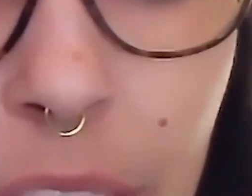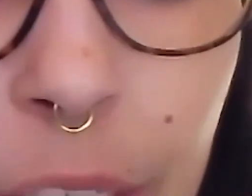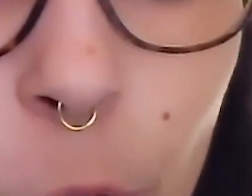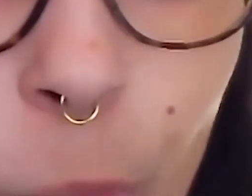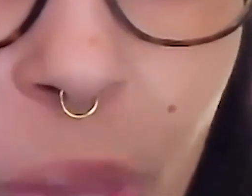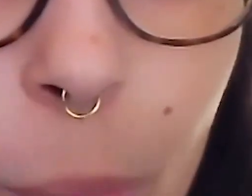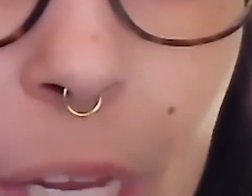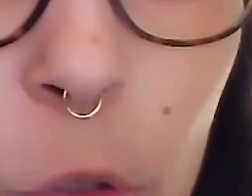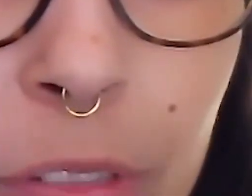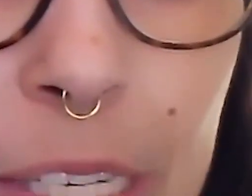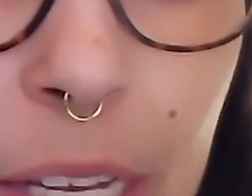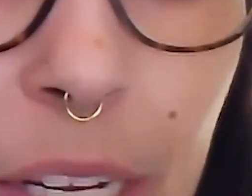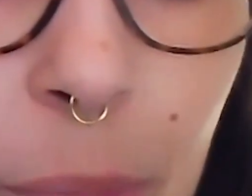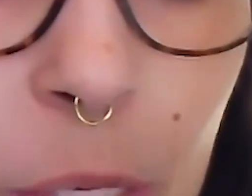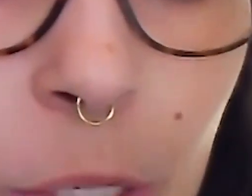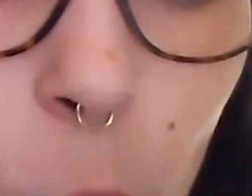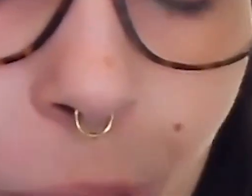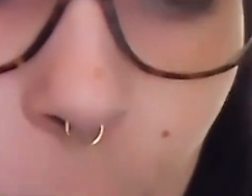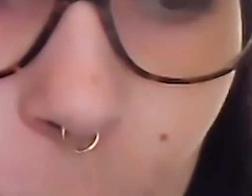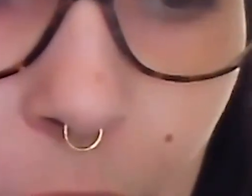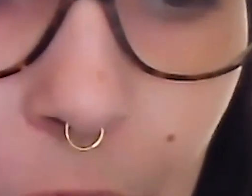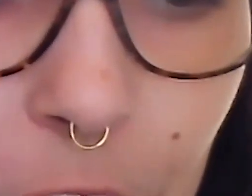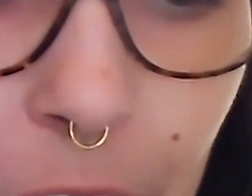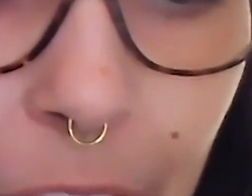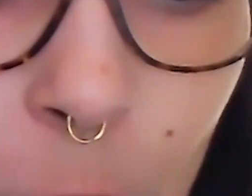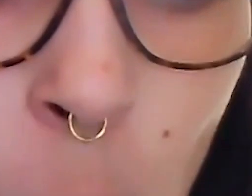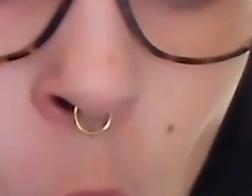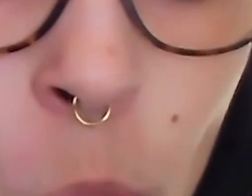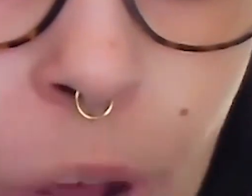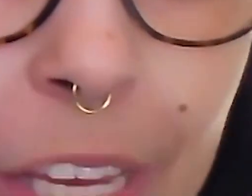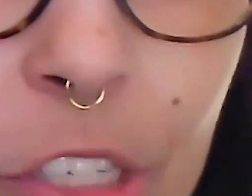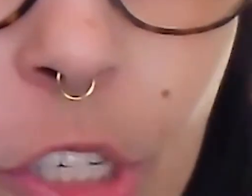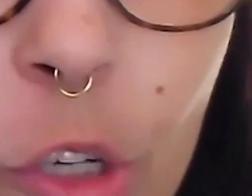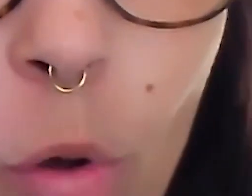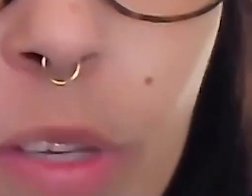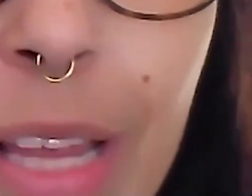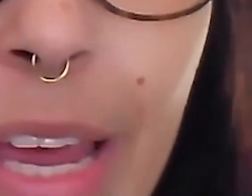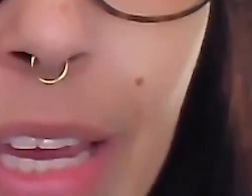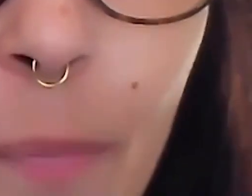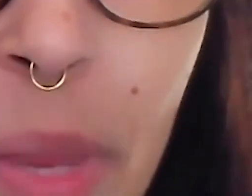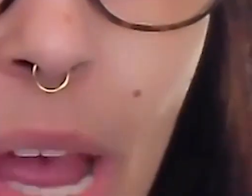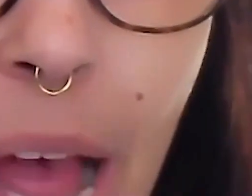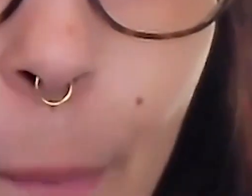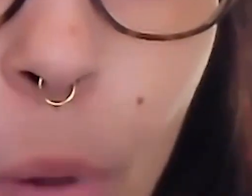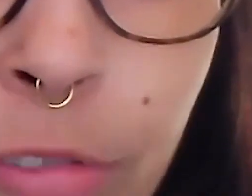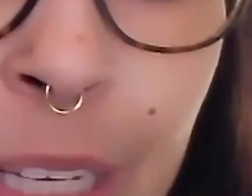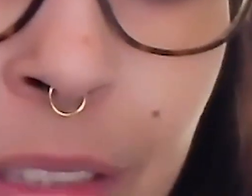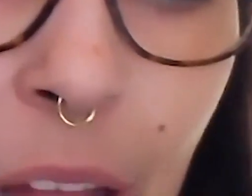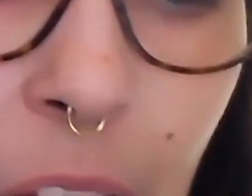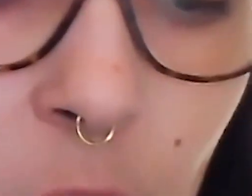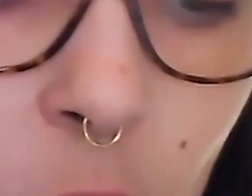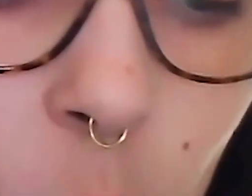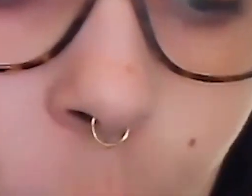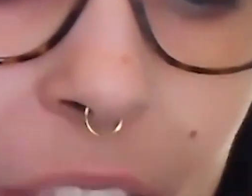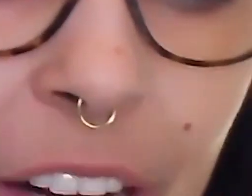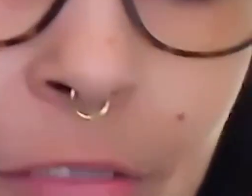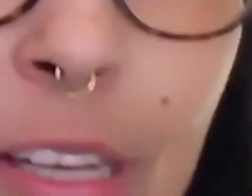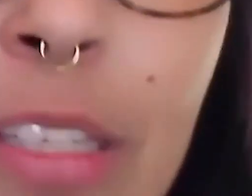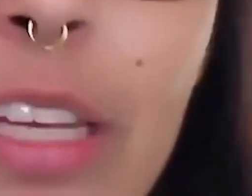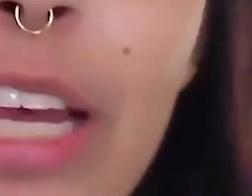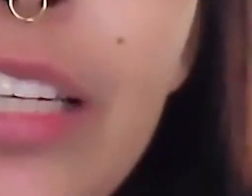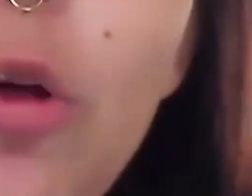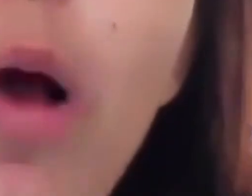entrevistados. Então, a minha dúvida seria mais ou menos o seguinte, como é que a gente consegue aproveitar